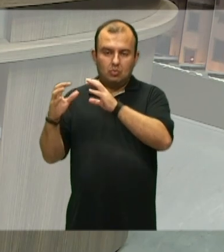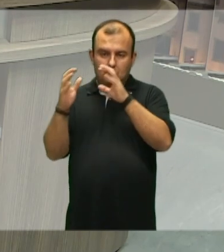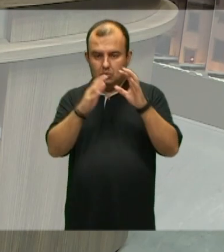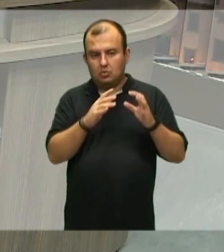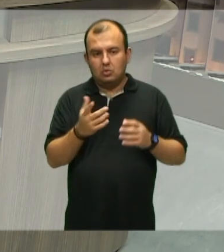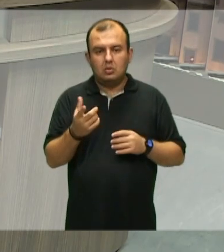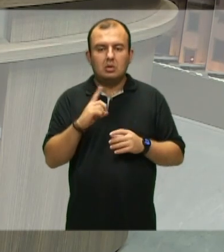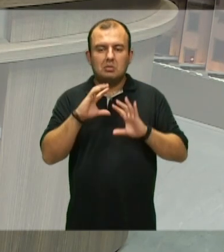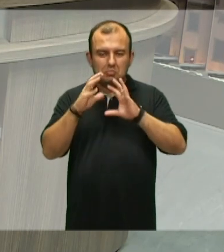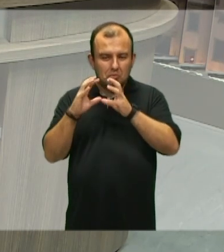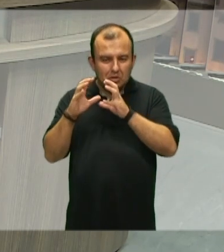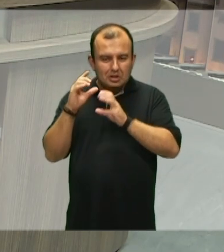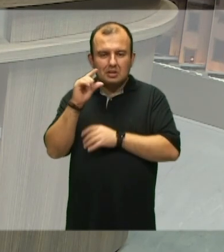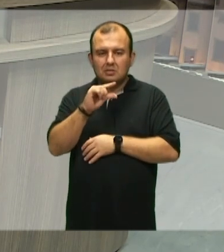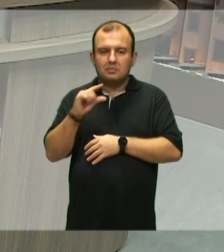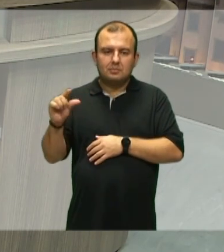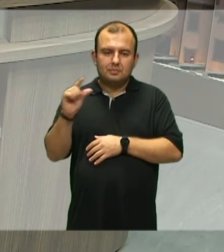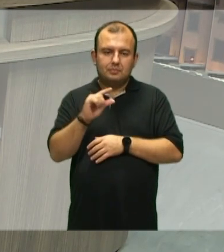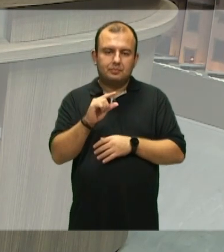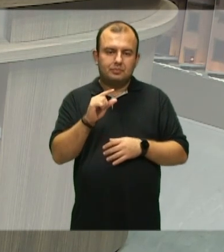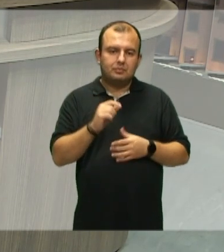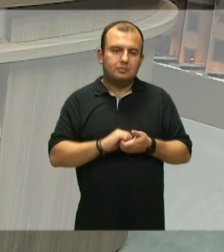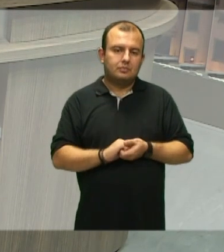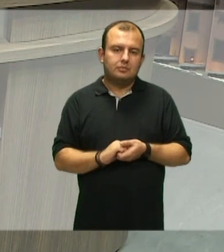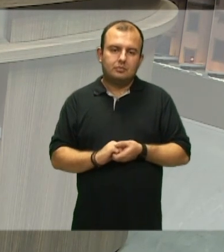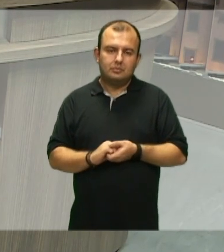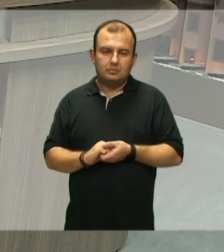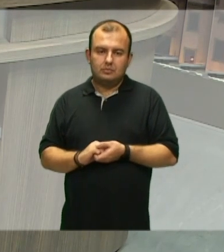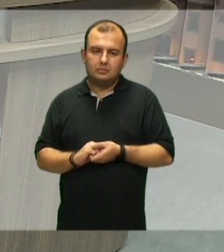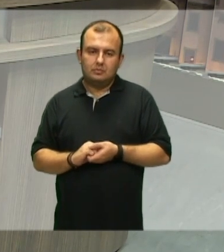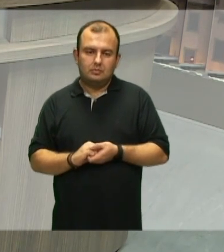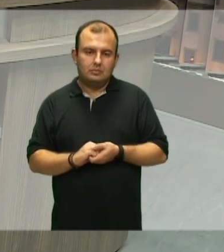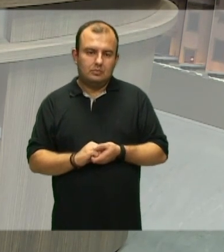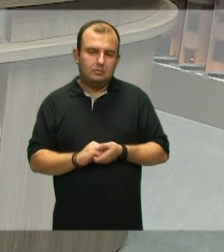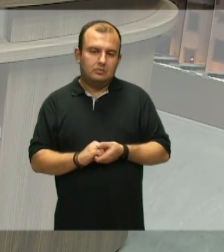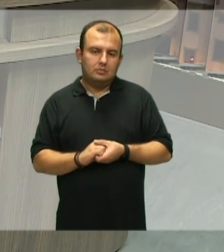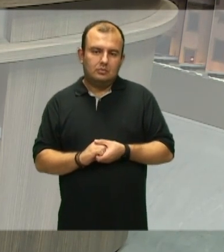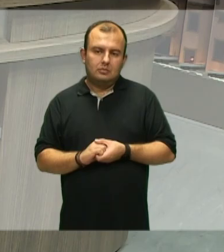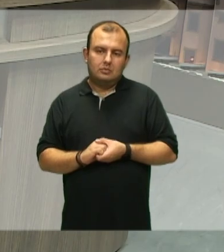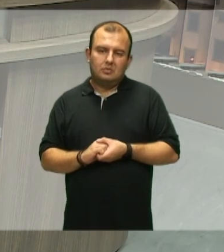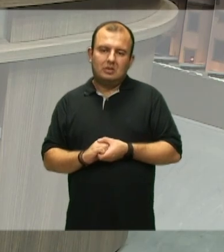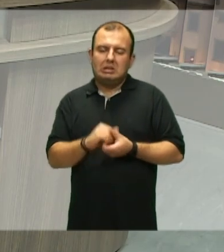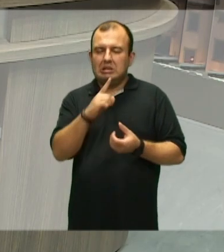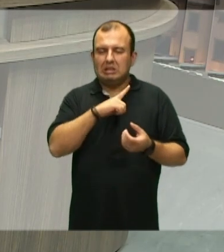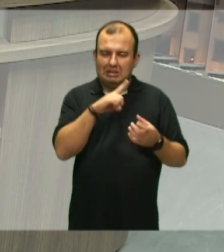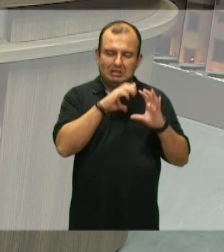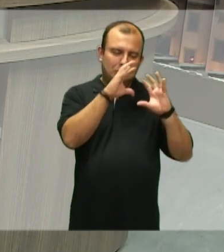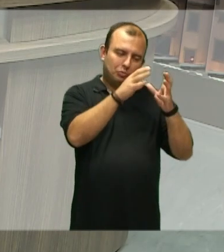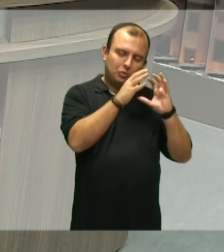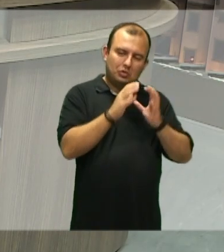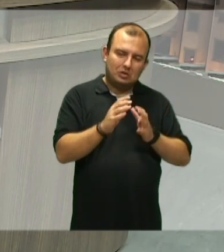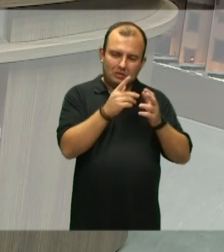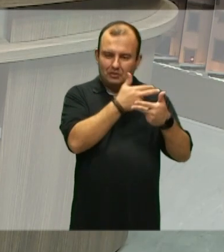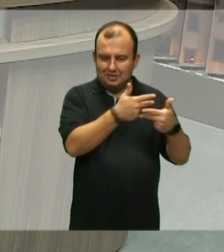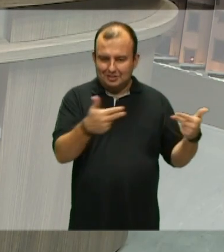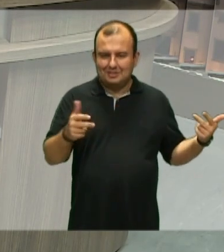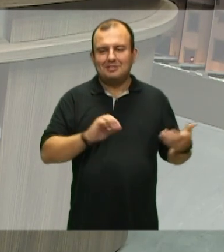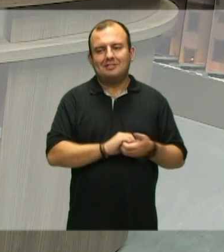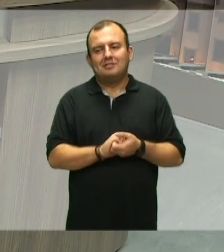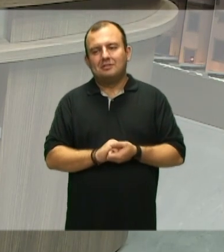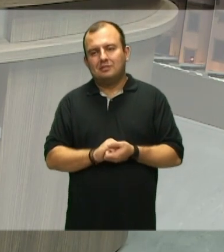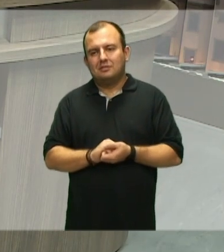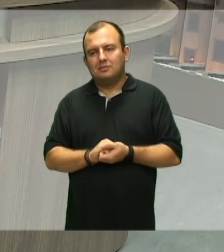das bolinhas. Eu recebi no release aqui A Maravilhosa Princesa de Bolinhas. É das bolinhas, É das bolinhas. É das bolinhas,